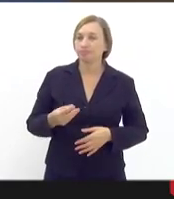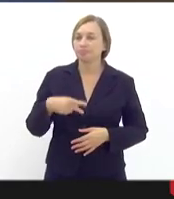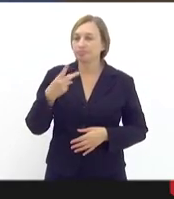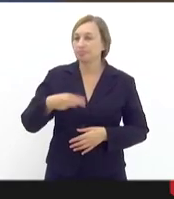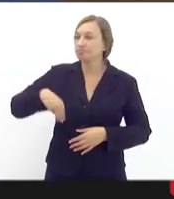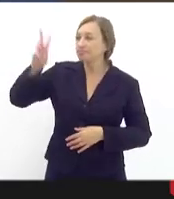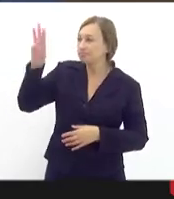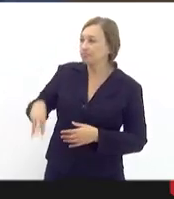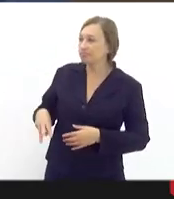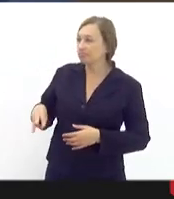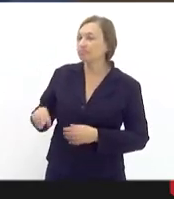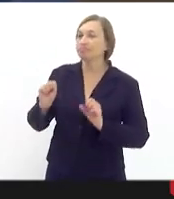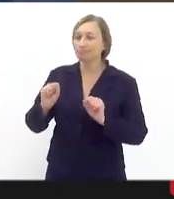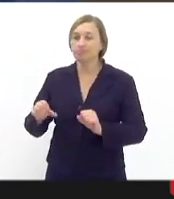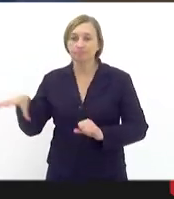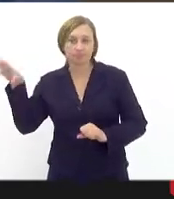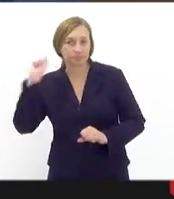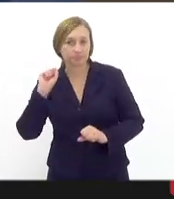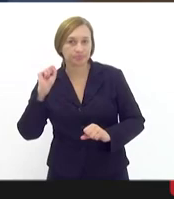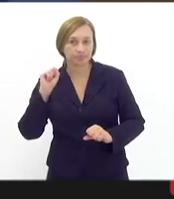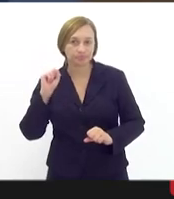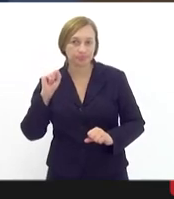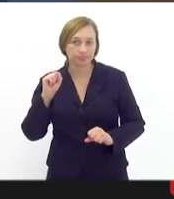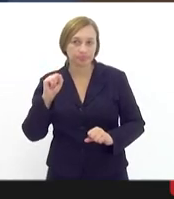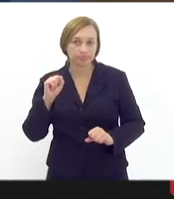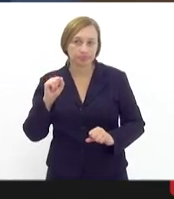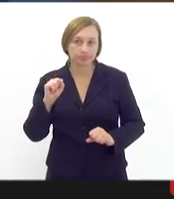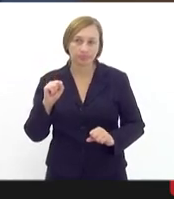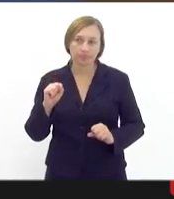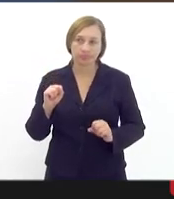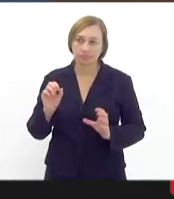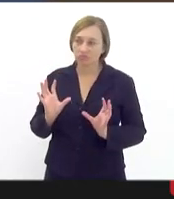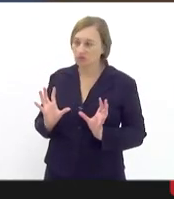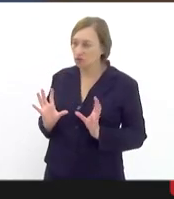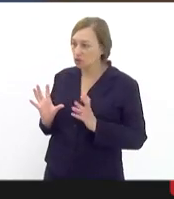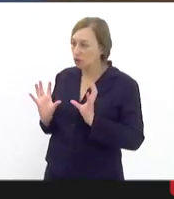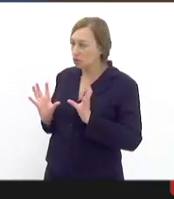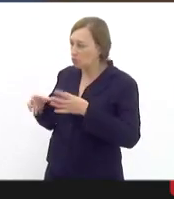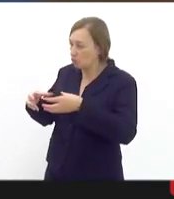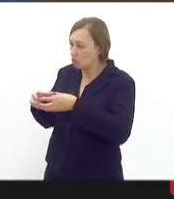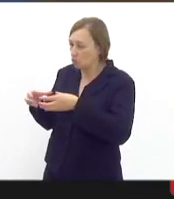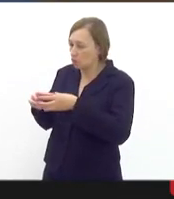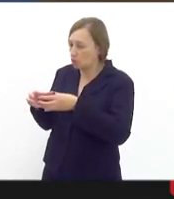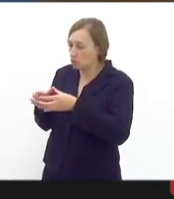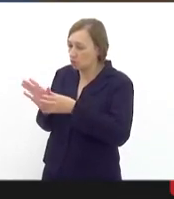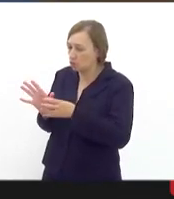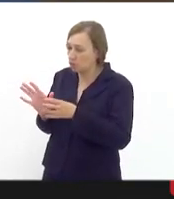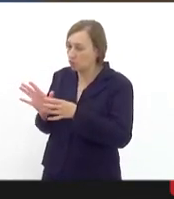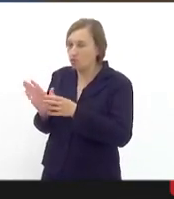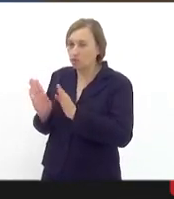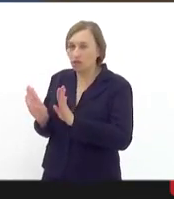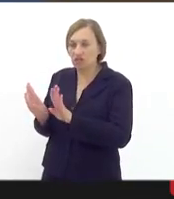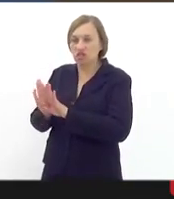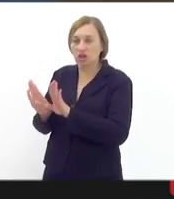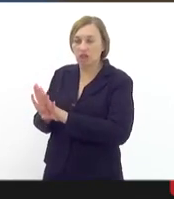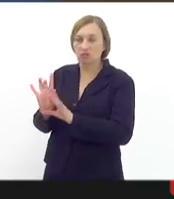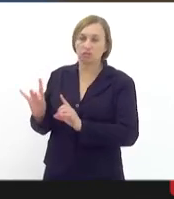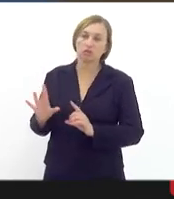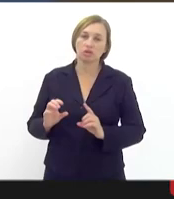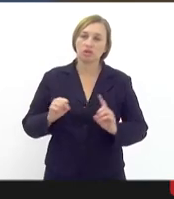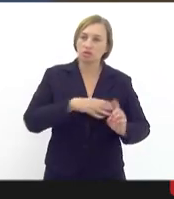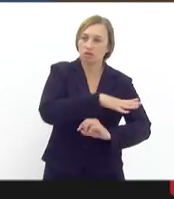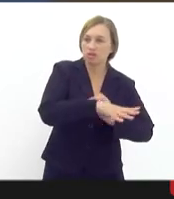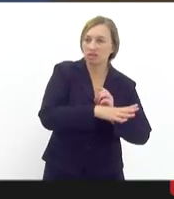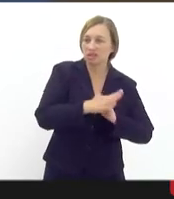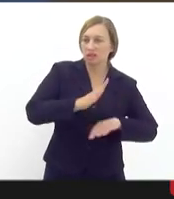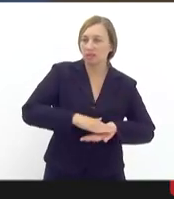ouvir, determina a formação de bolhas que são intransponíveis, a resultante disso será uma sociedade cada